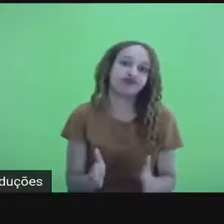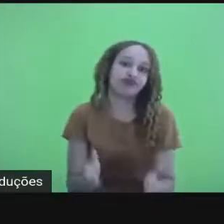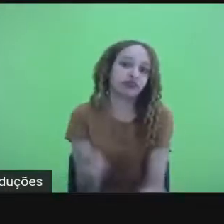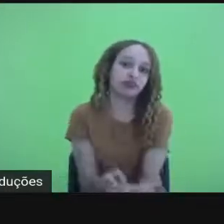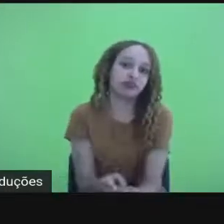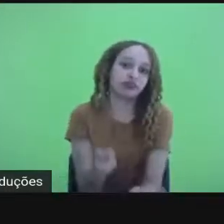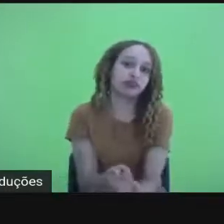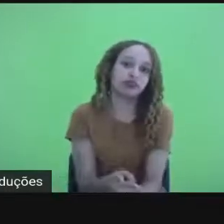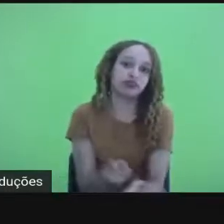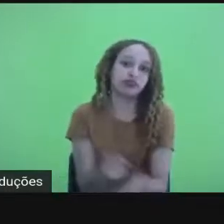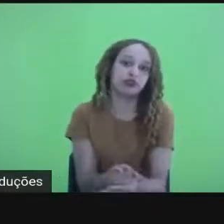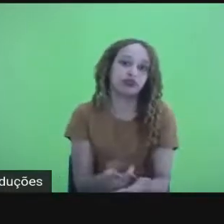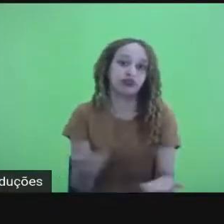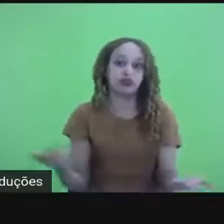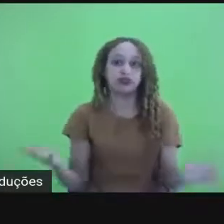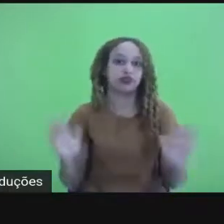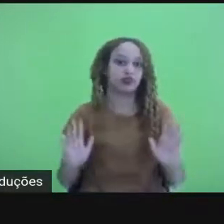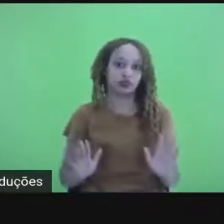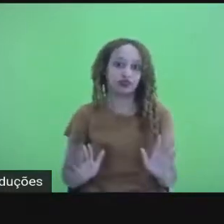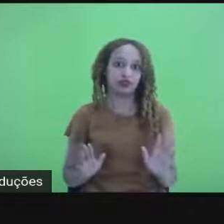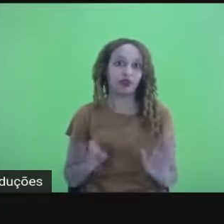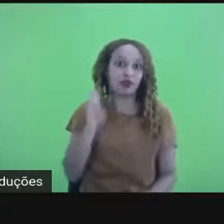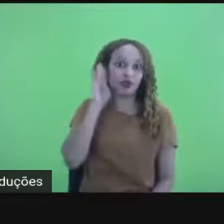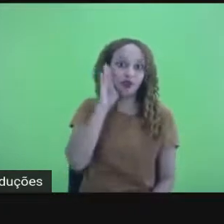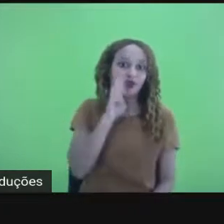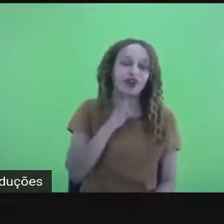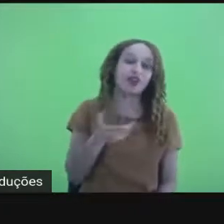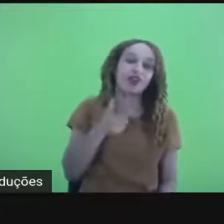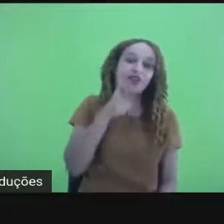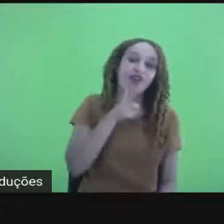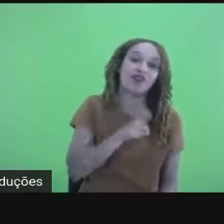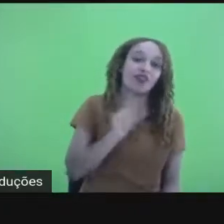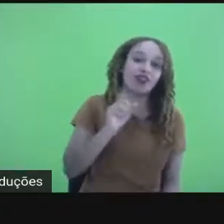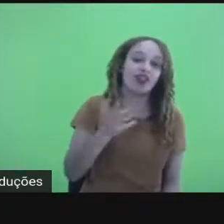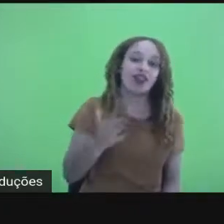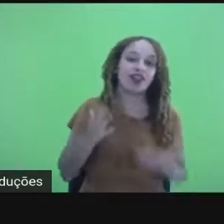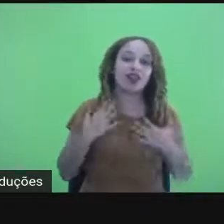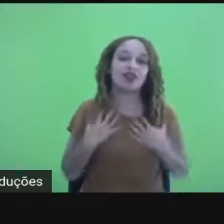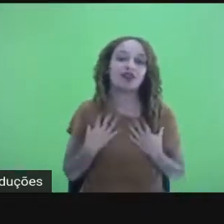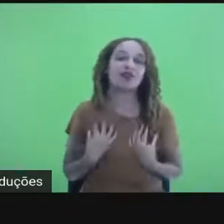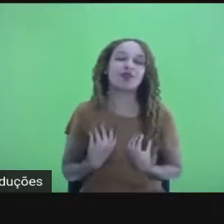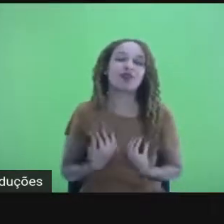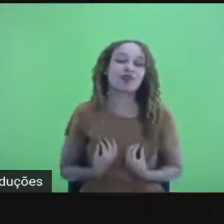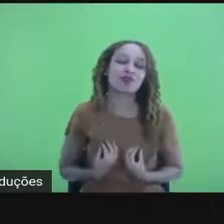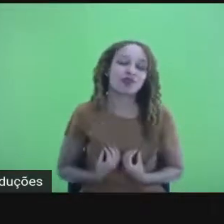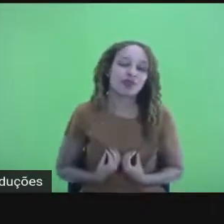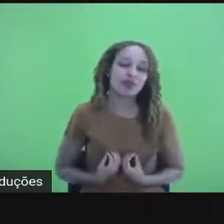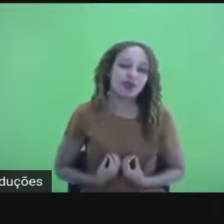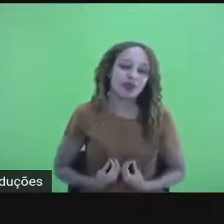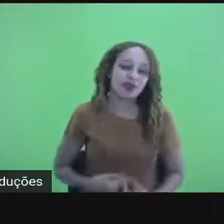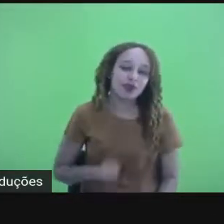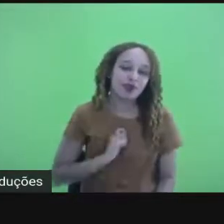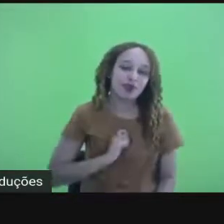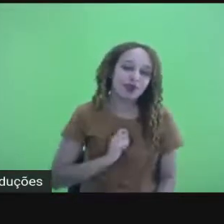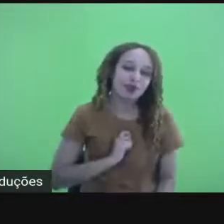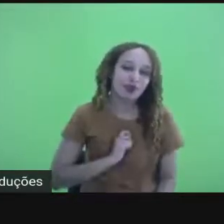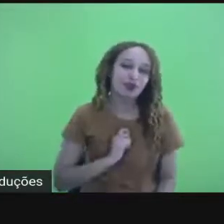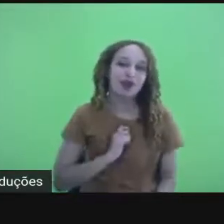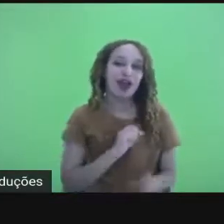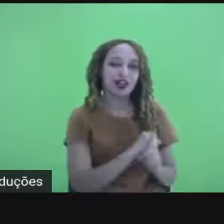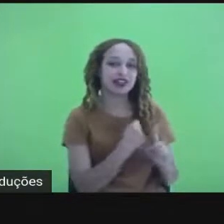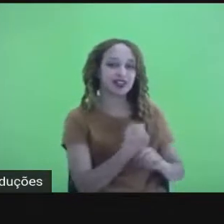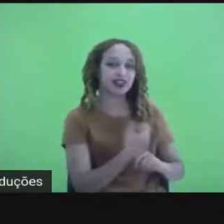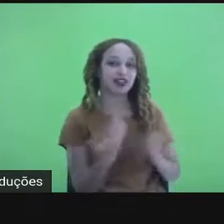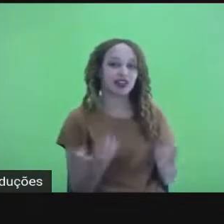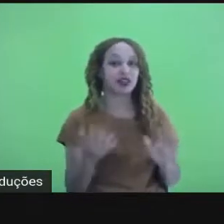um lugar onde descansar os ossos, né, das mazelas sociais. Então é importante deixar isso claro, que a periferia não